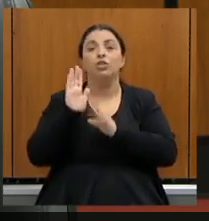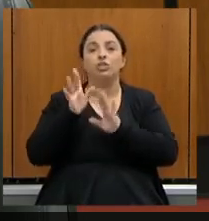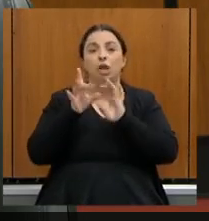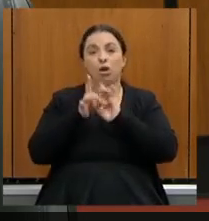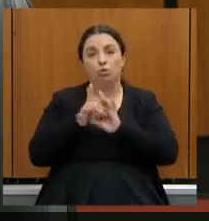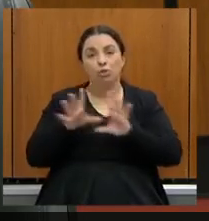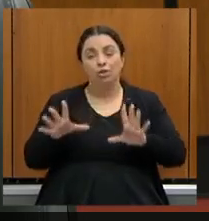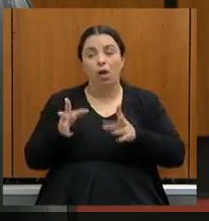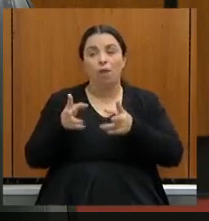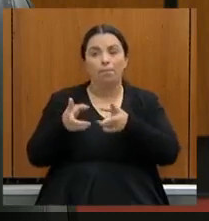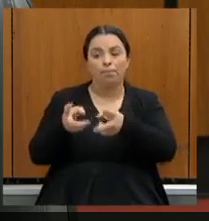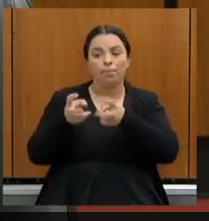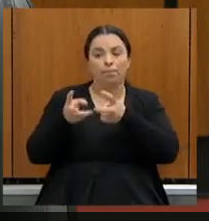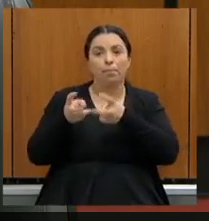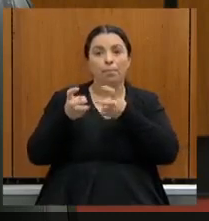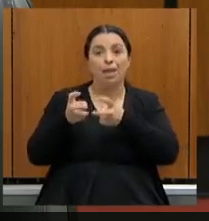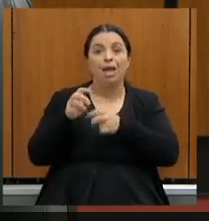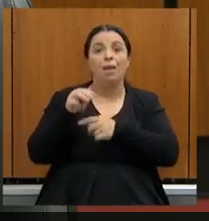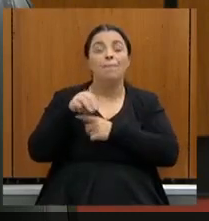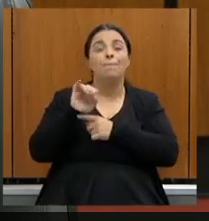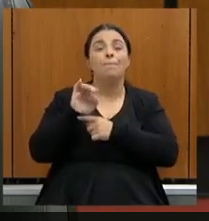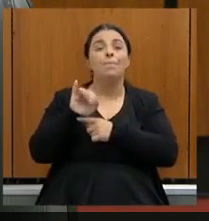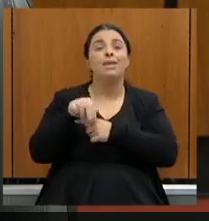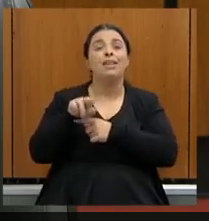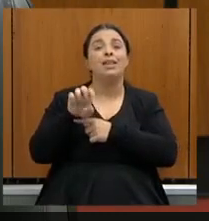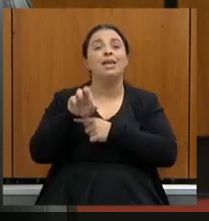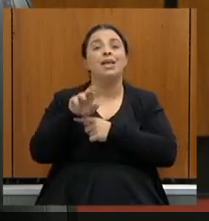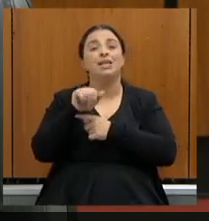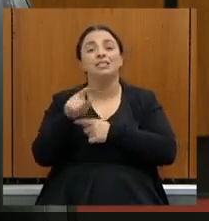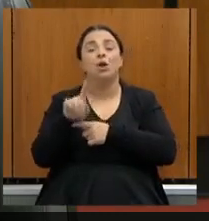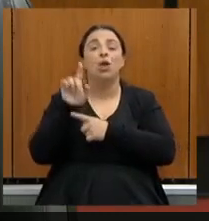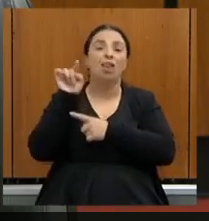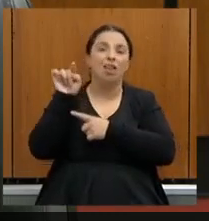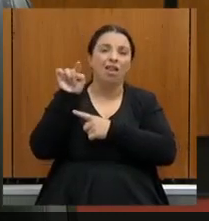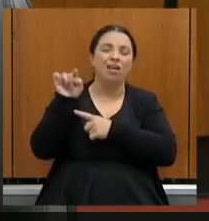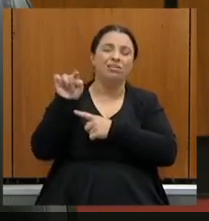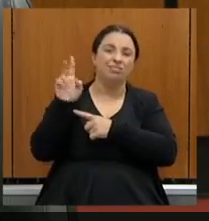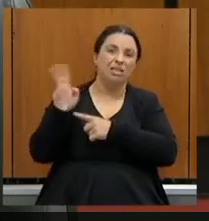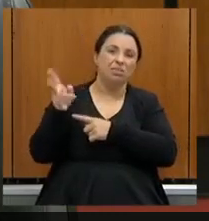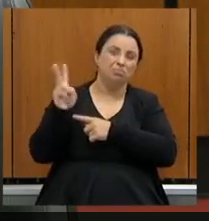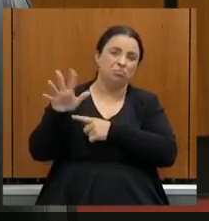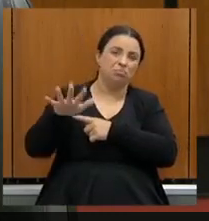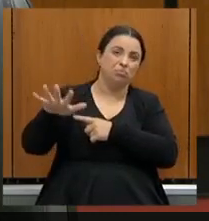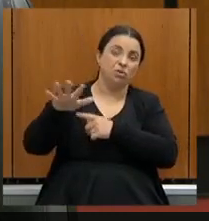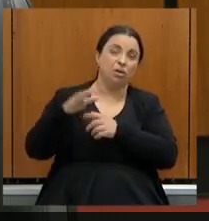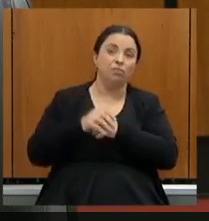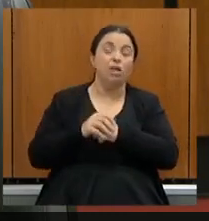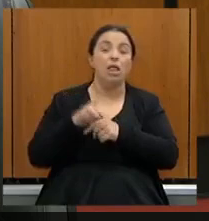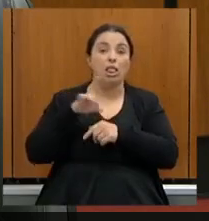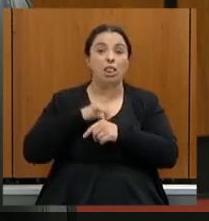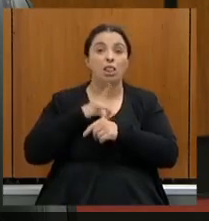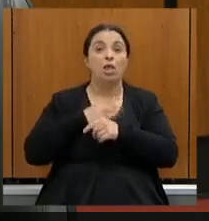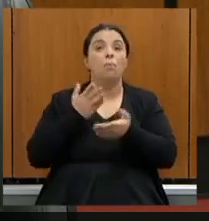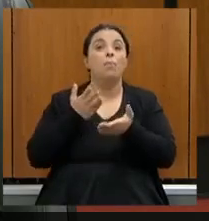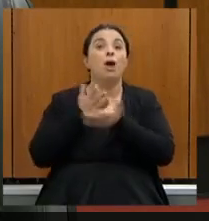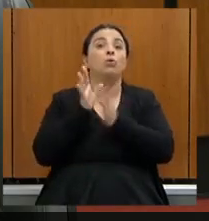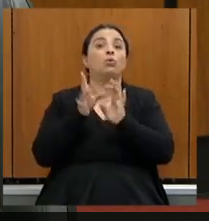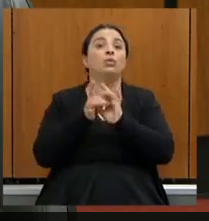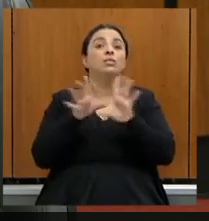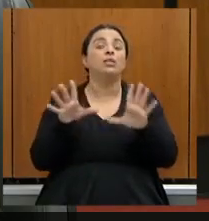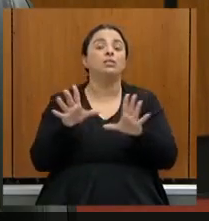Curral. Tem uma autorização de 2017, ou seja, direito garantido,